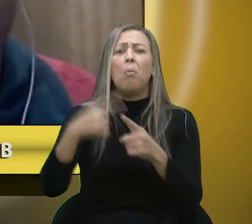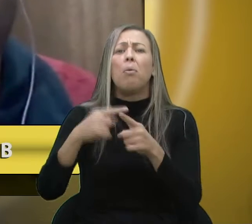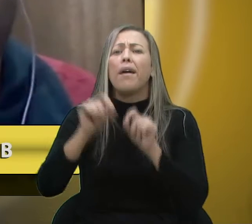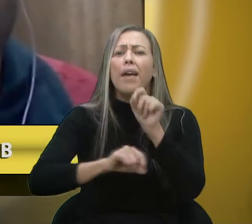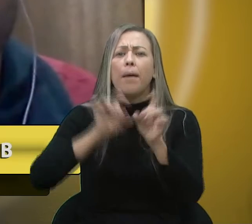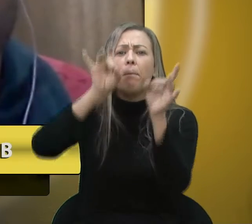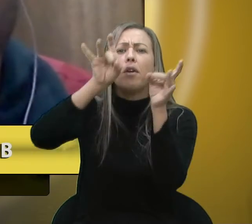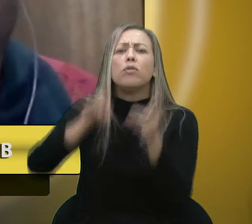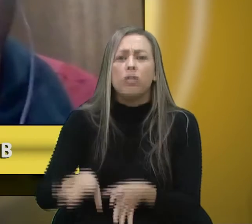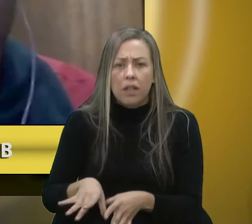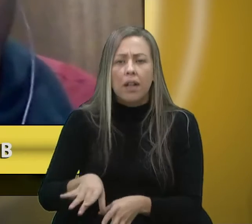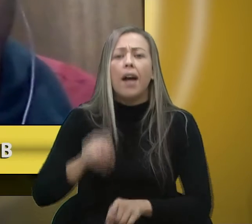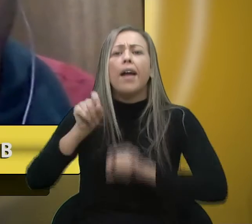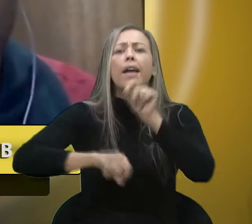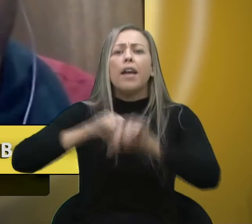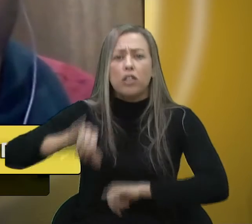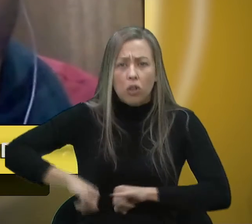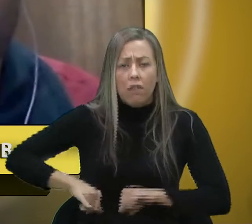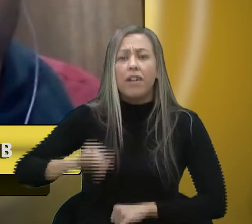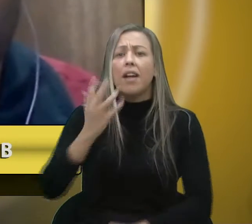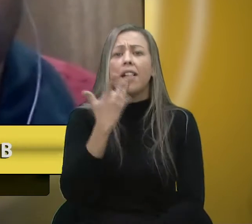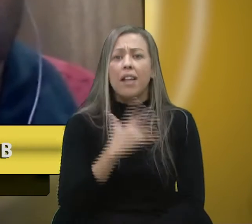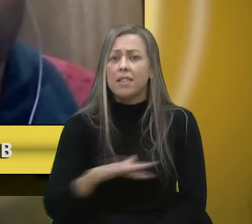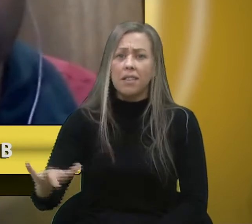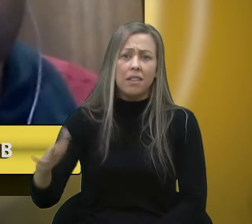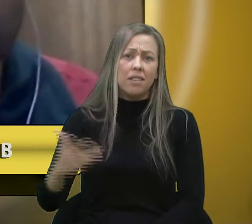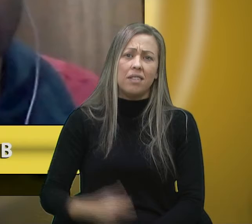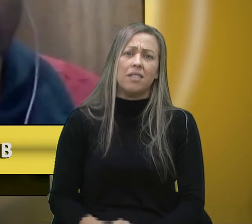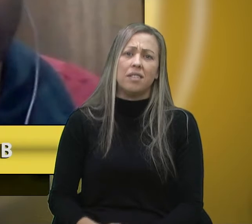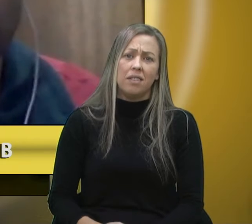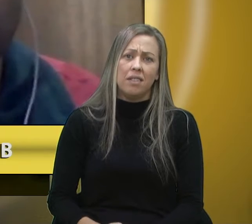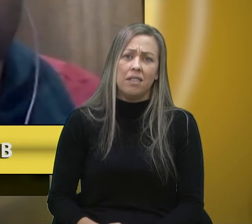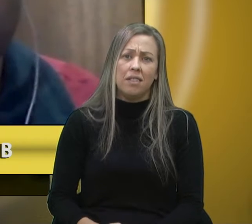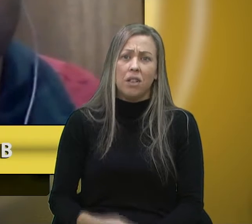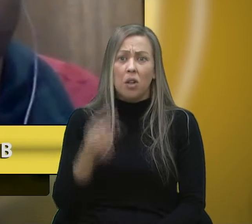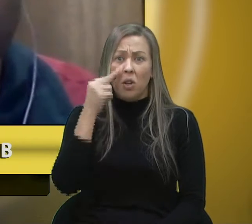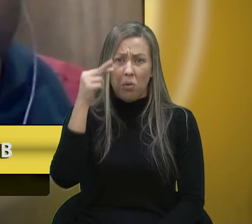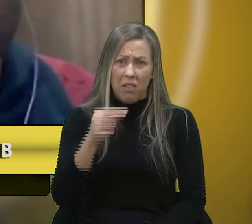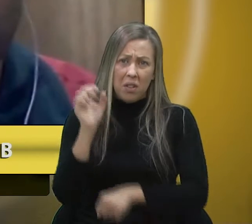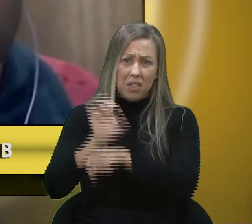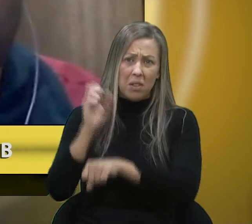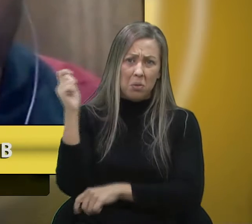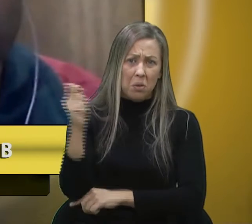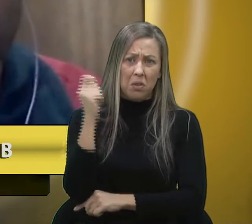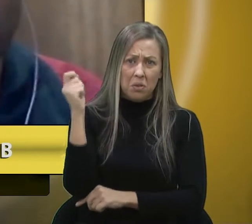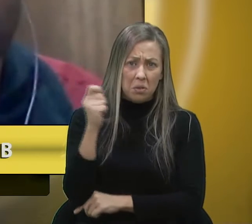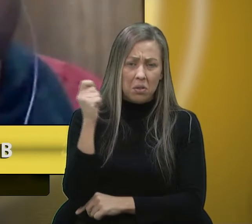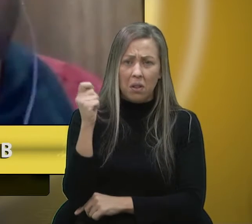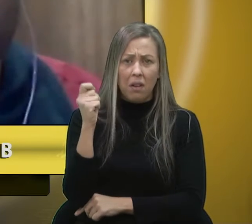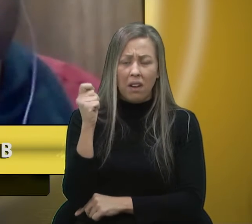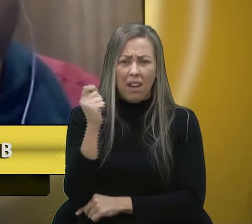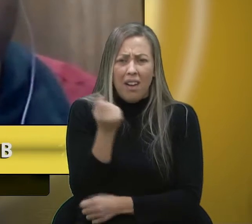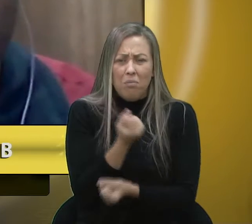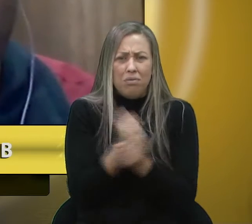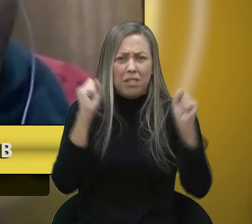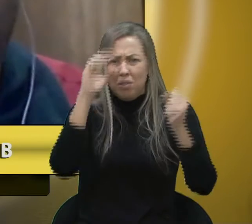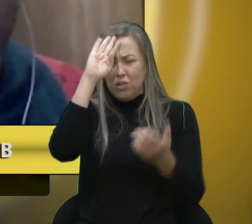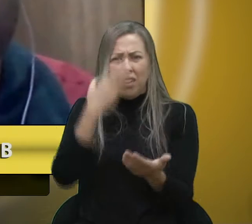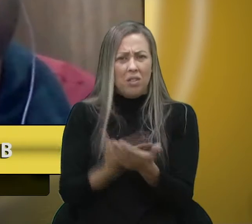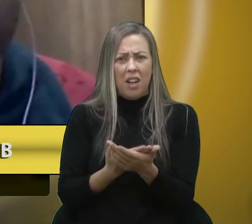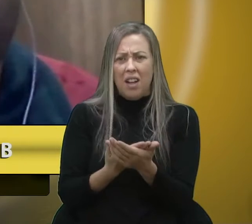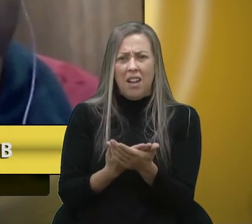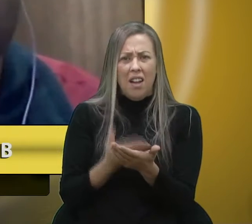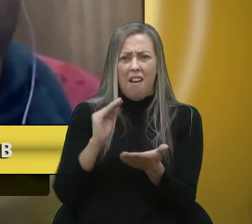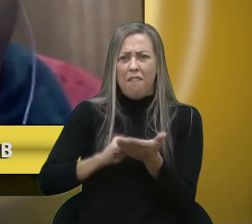somente quem? As crianças. O que nós estamos vendo no estado do Rio Grande do Sul é um absurdo tão grande e uma falta